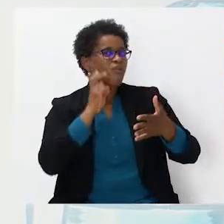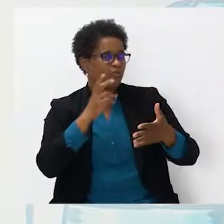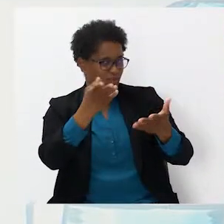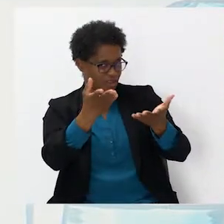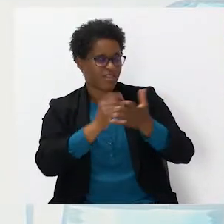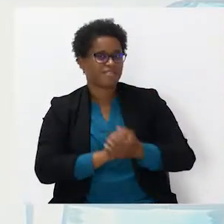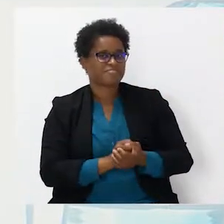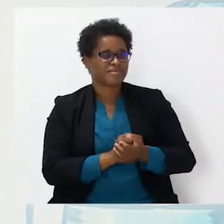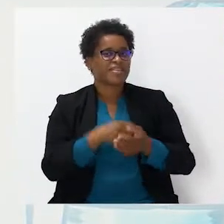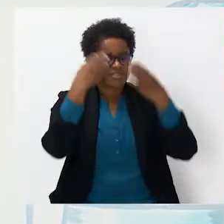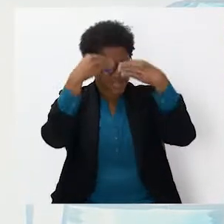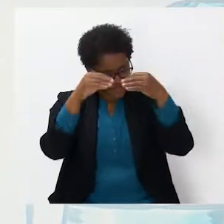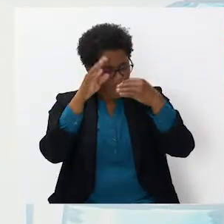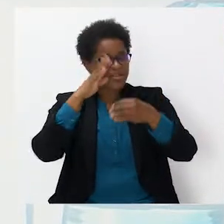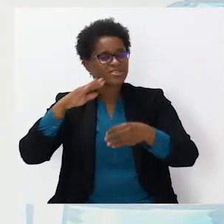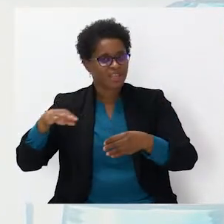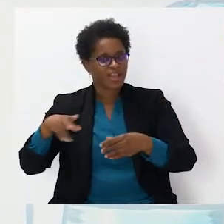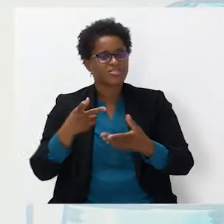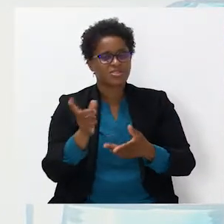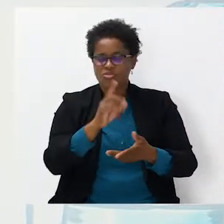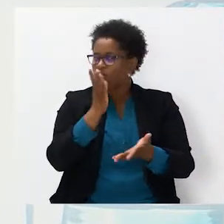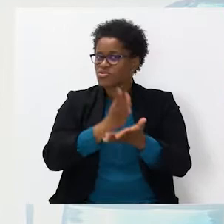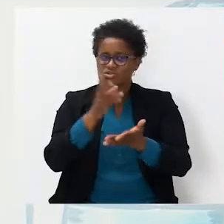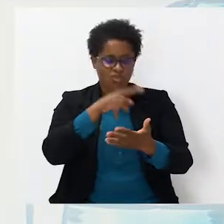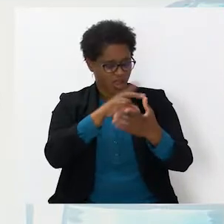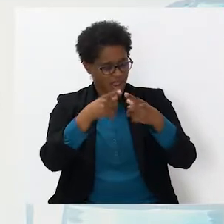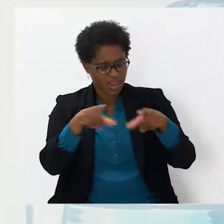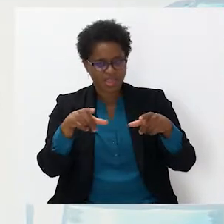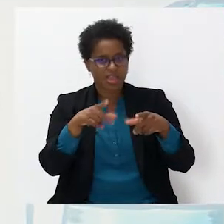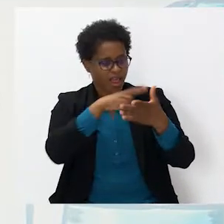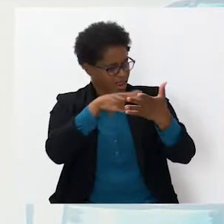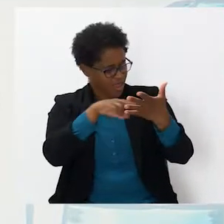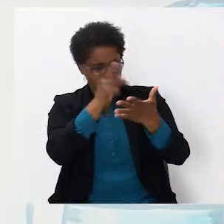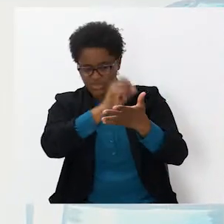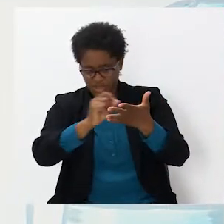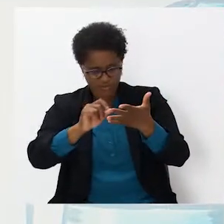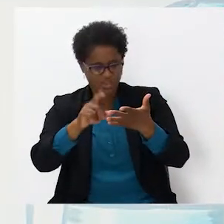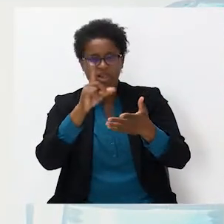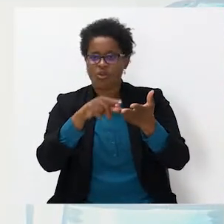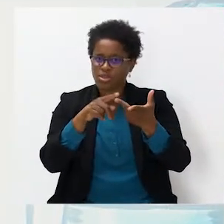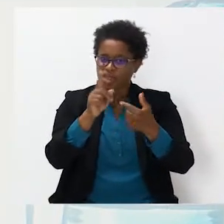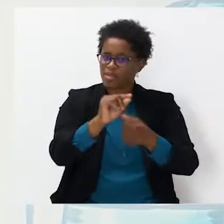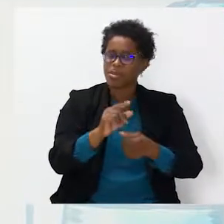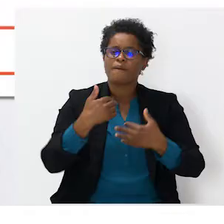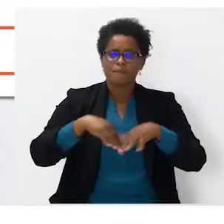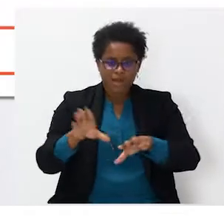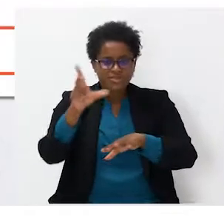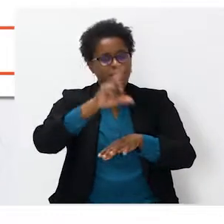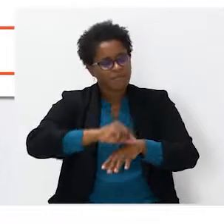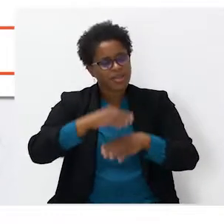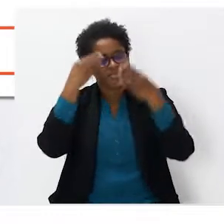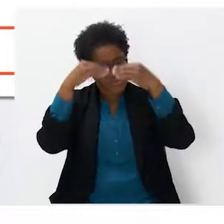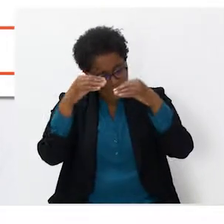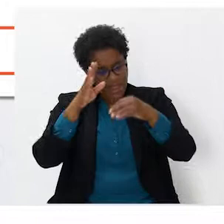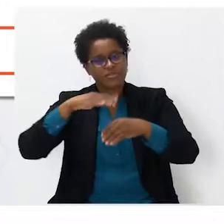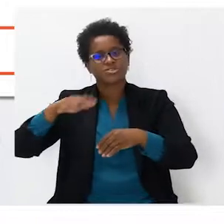é? Não, ensinavam as crianças não somente a língua, ler, escrever, contar, mas também ensinavam